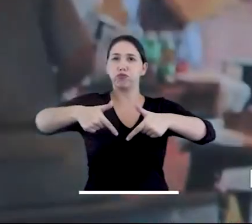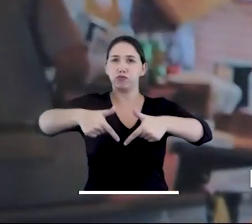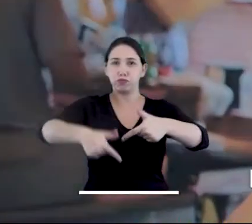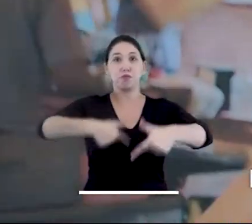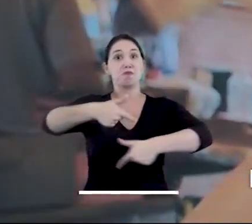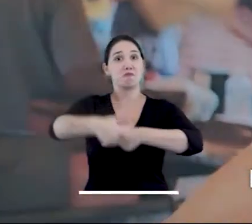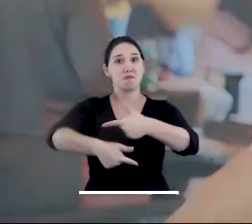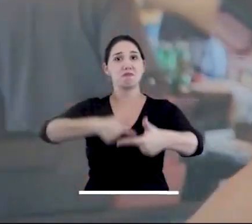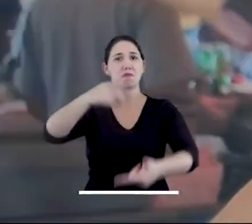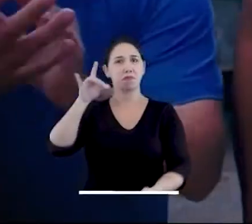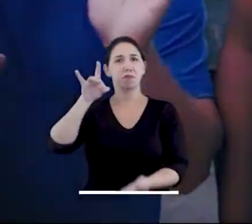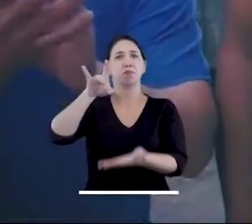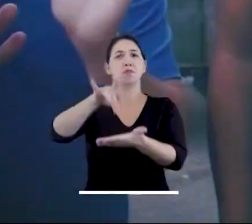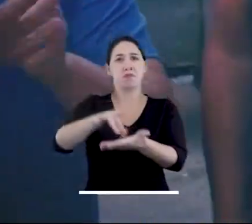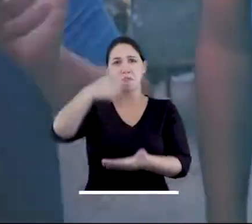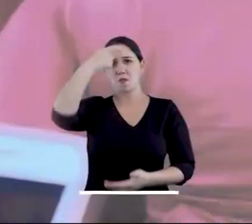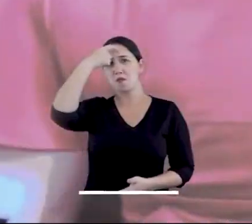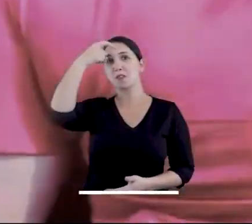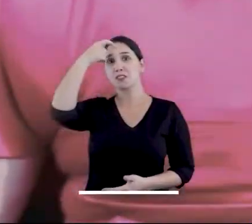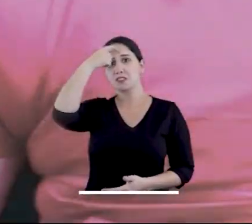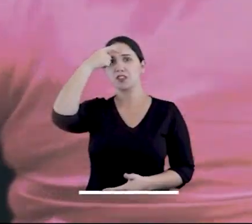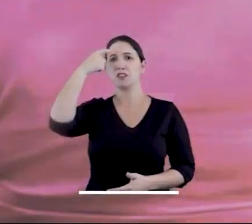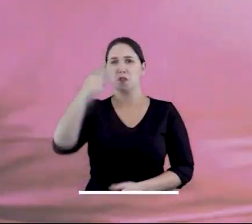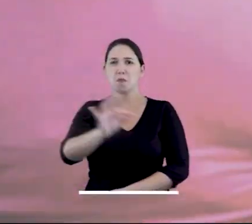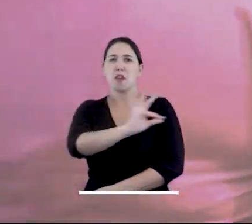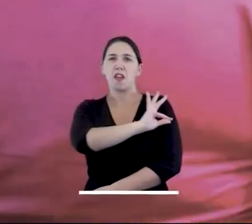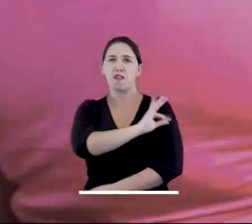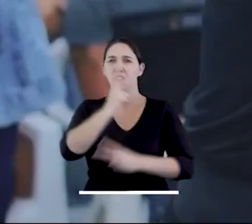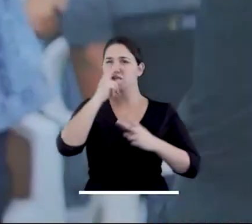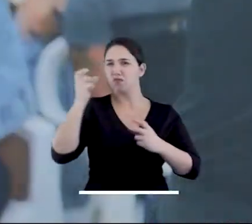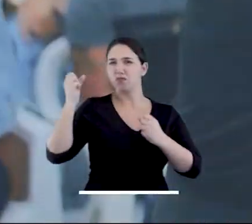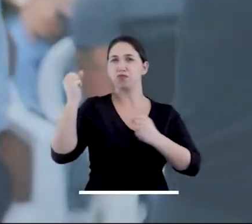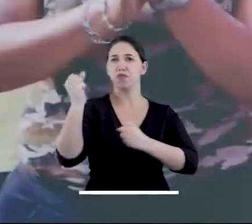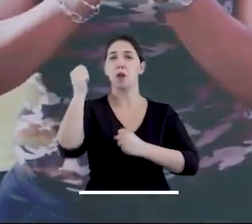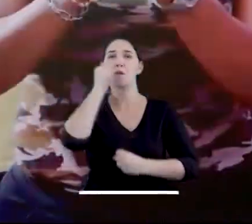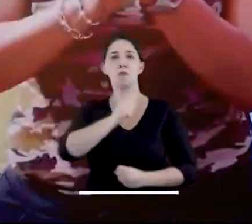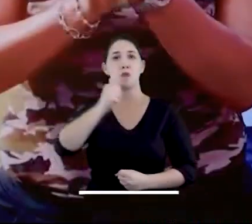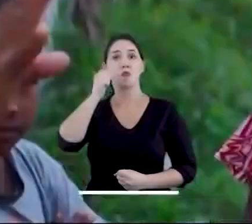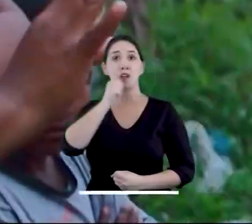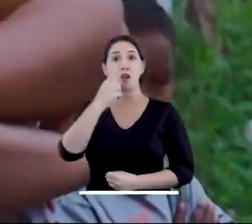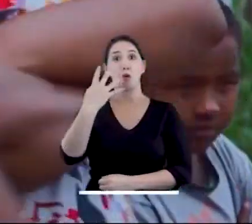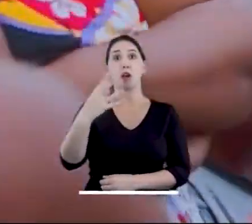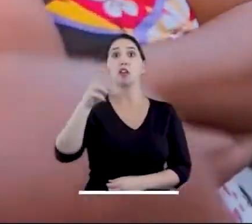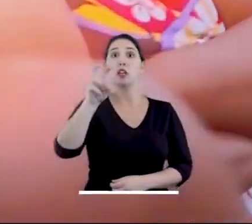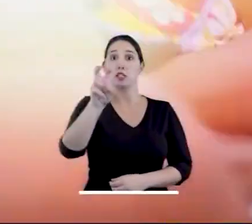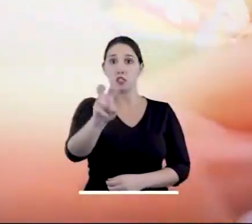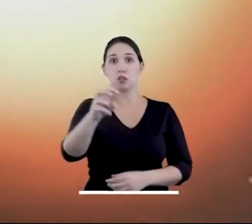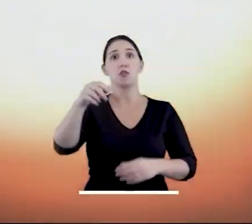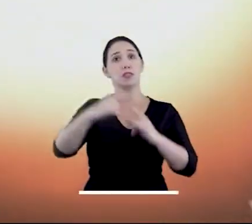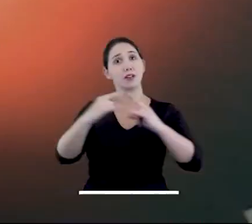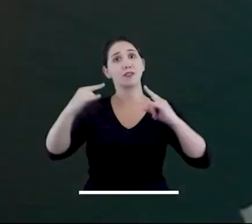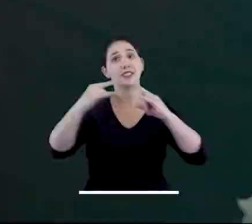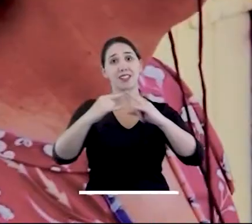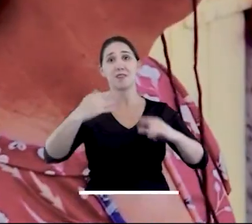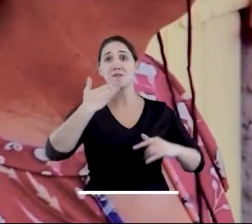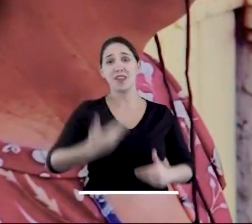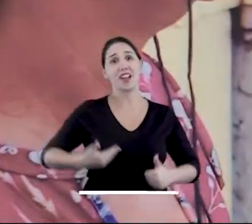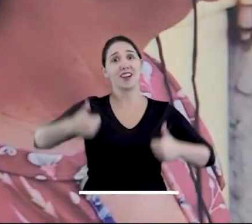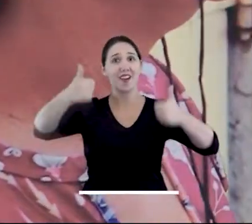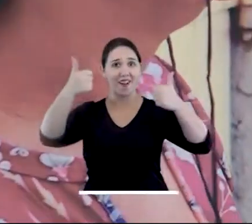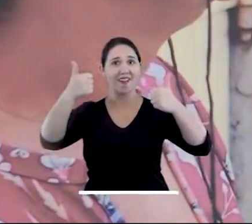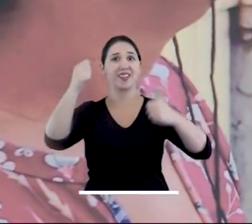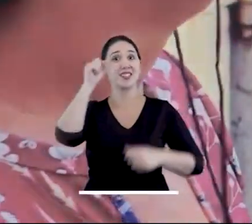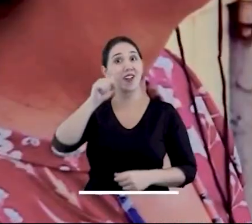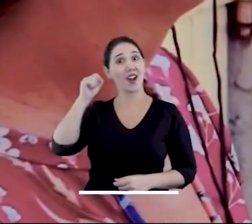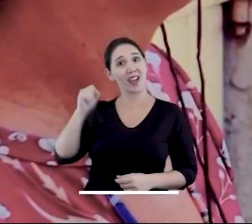verdadeiro cidadão. Voto na competência, na voz e na razão. Prefeita valente é força